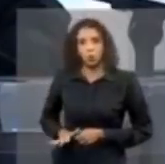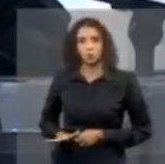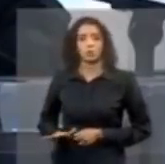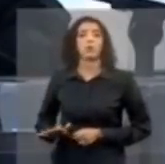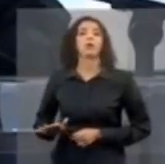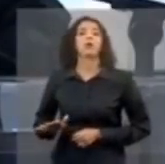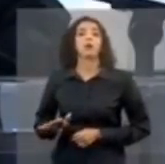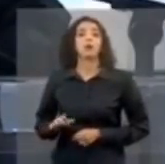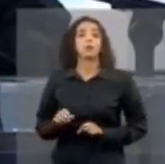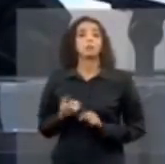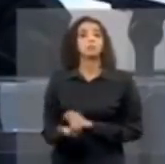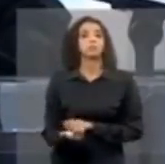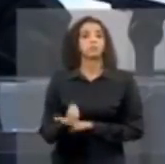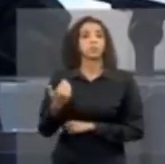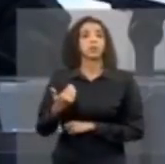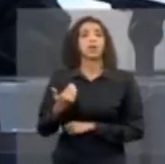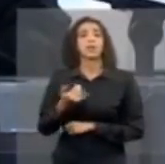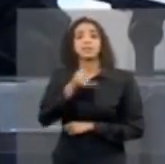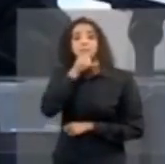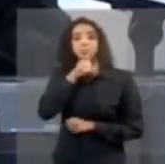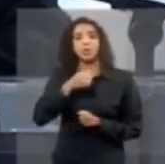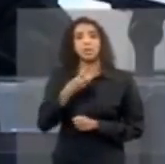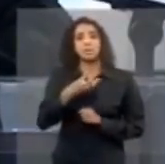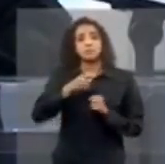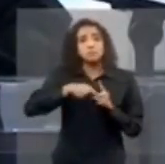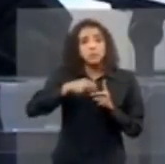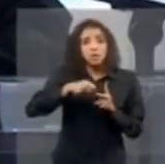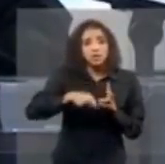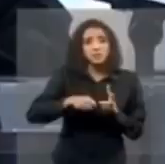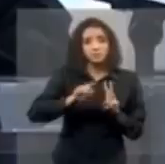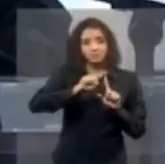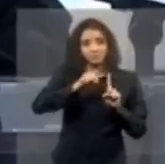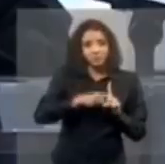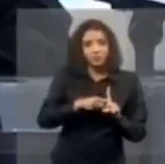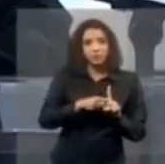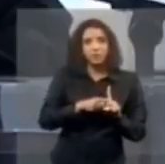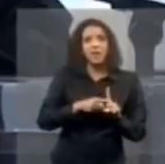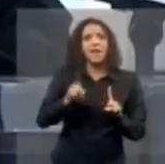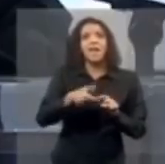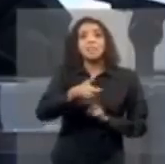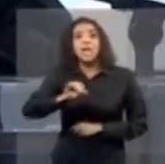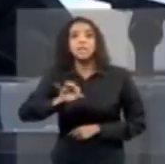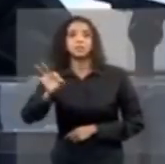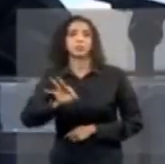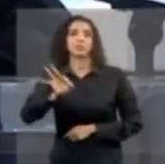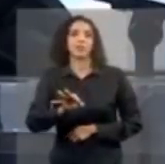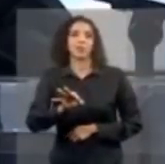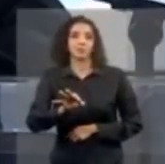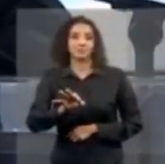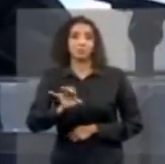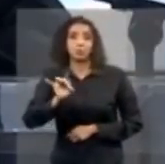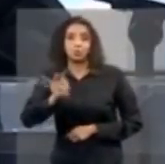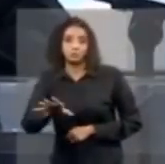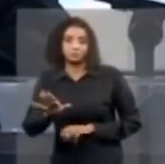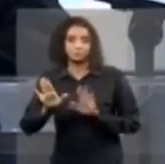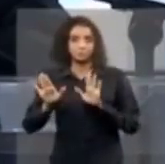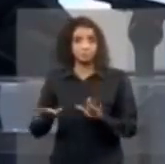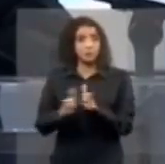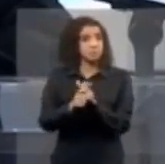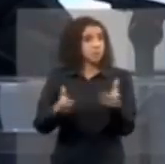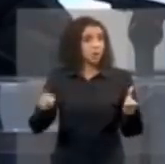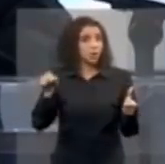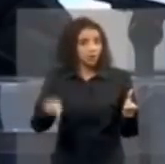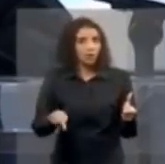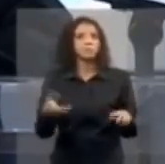sua maioria no final do primeiro trimestre, é cerca de 10% do número de gestações, a maioria dos